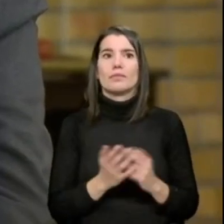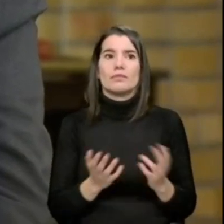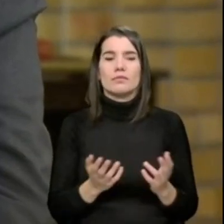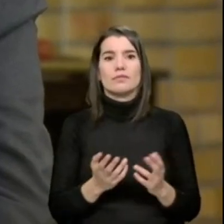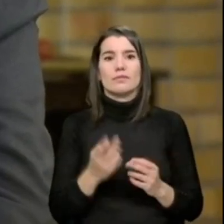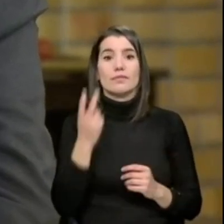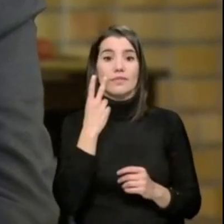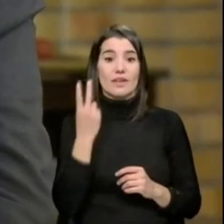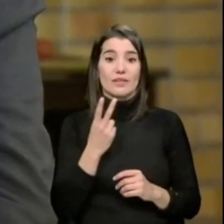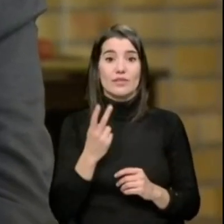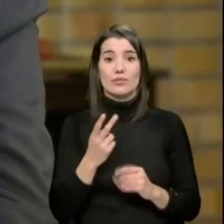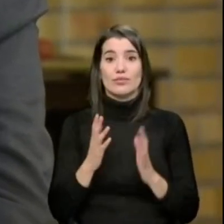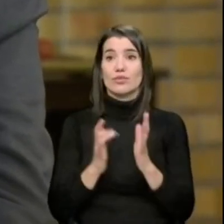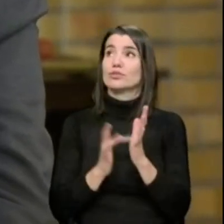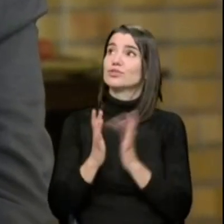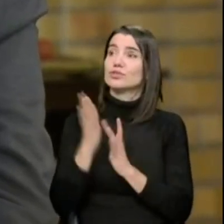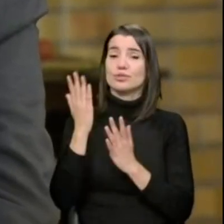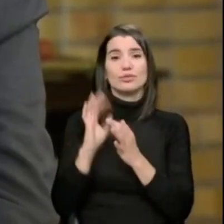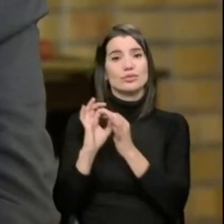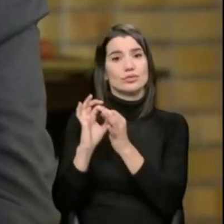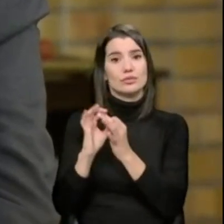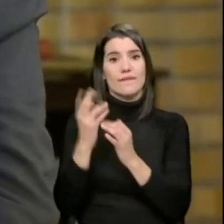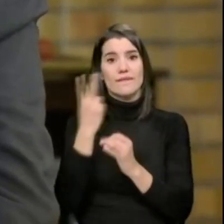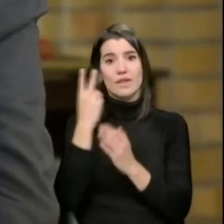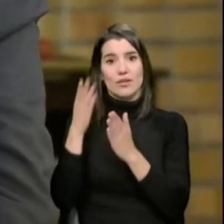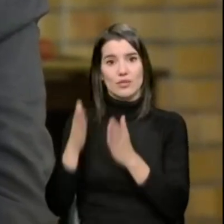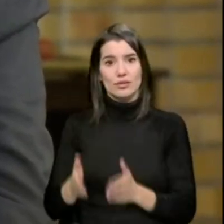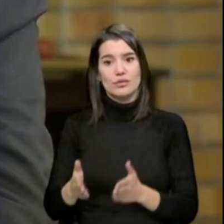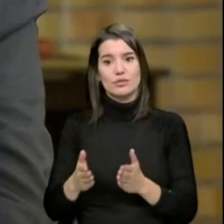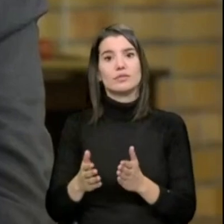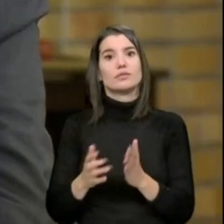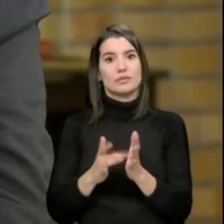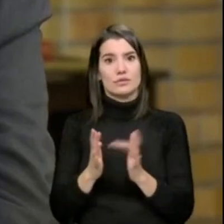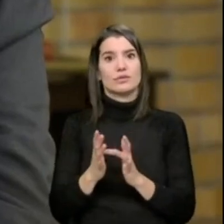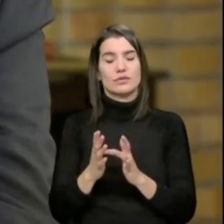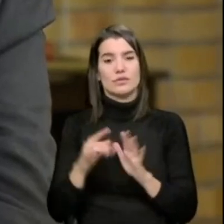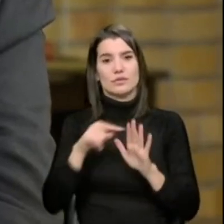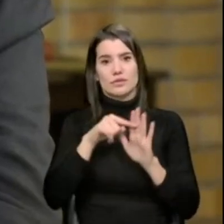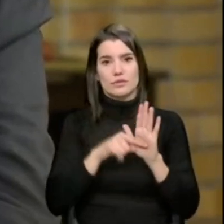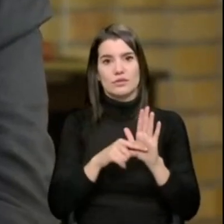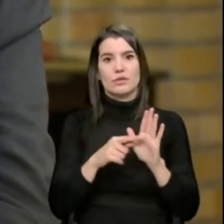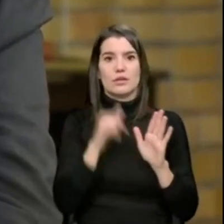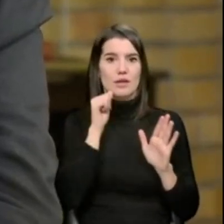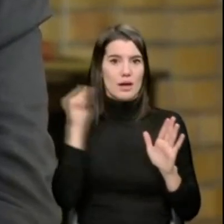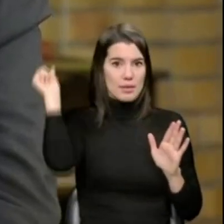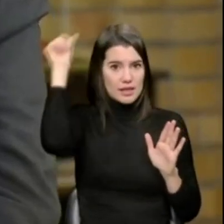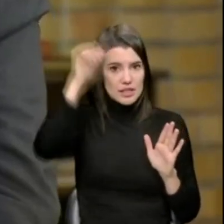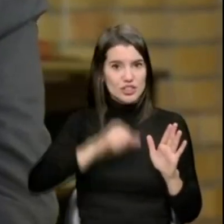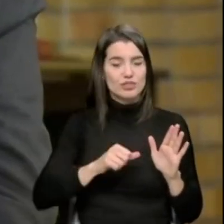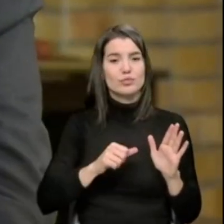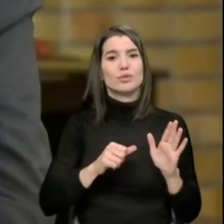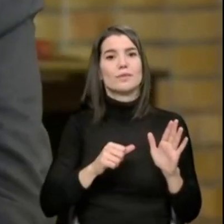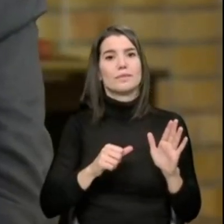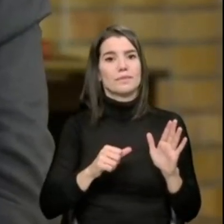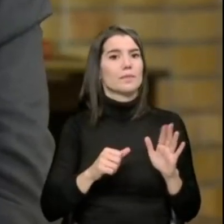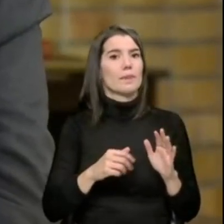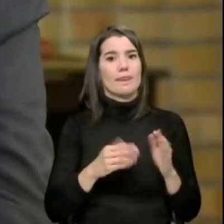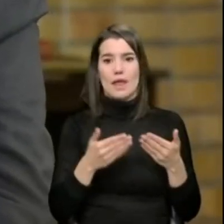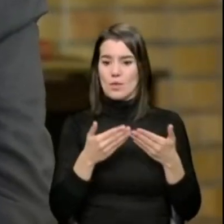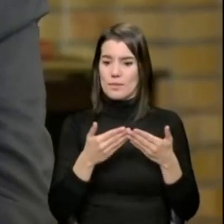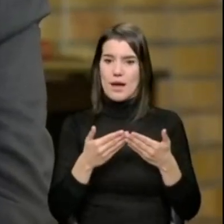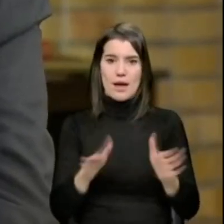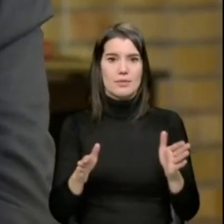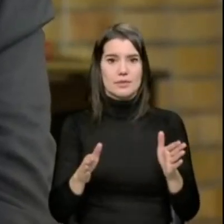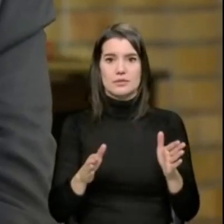Vivermos a relação com Jesus, com Jesus vivo, e, portanto, os sacramentos, desde o batismo, que é a porta de todos os sacramentos, pelos